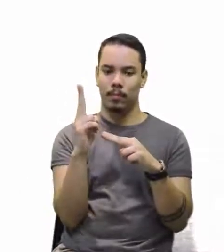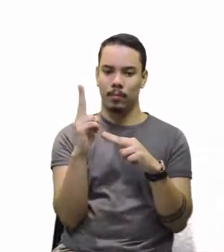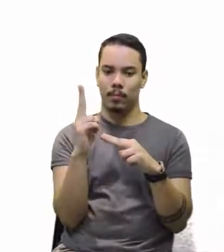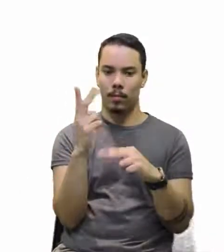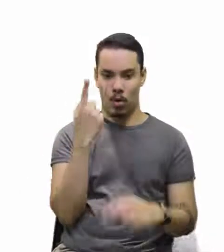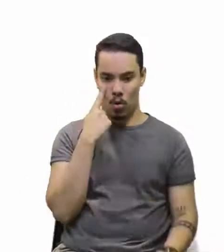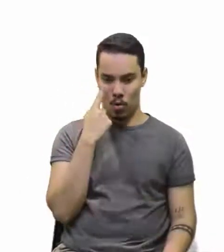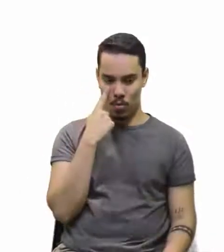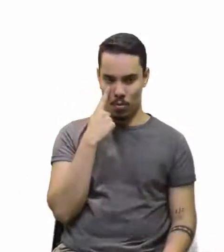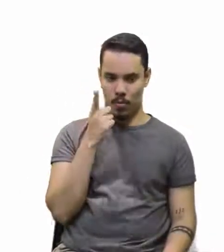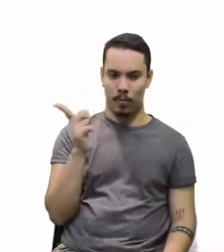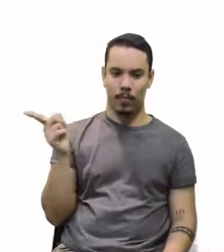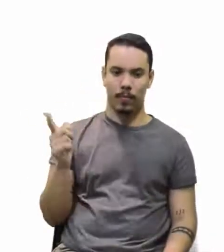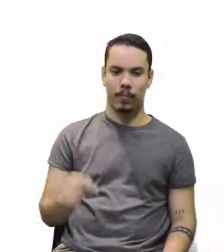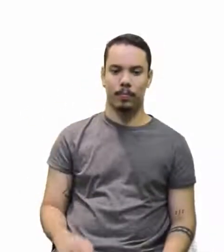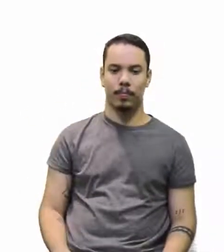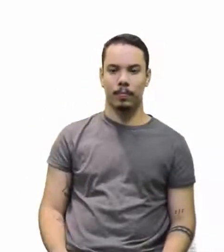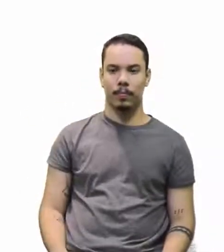aqui, ó.